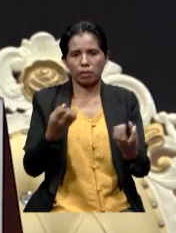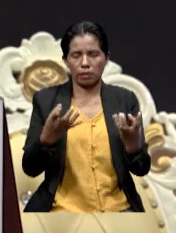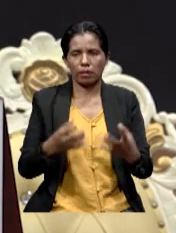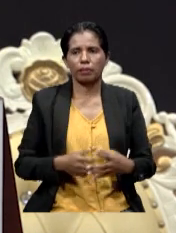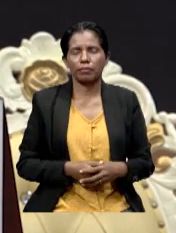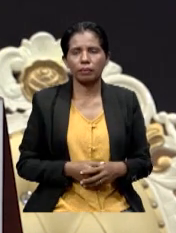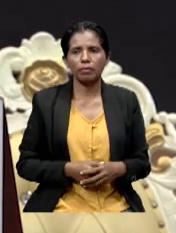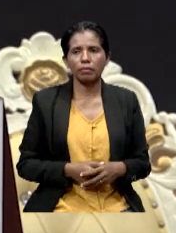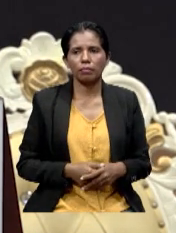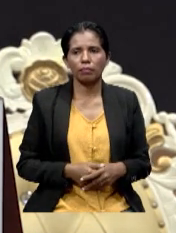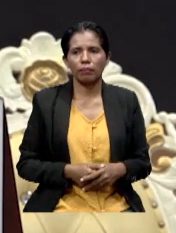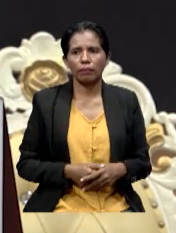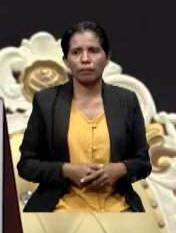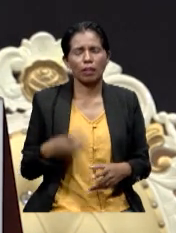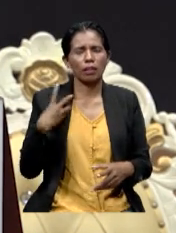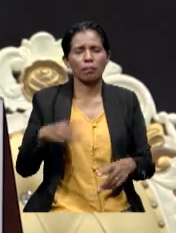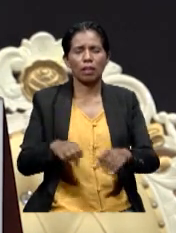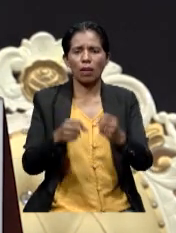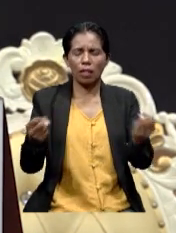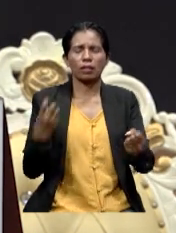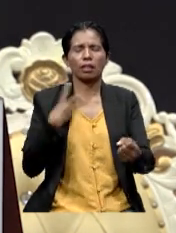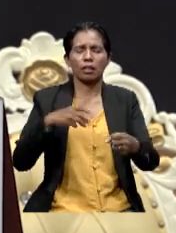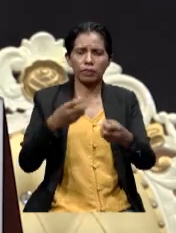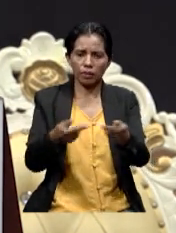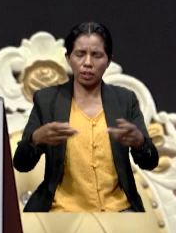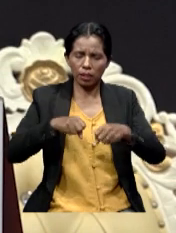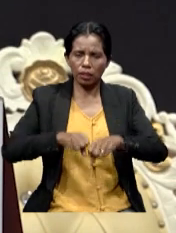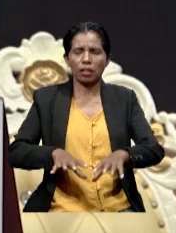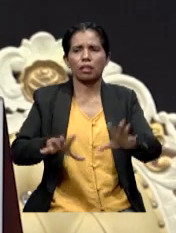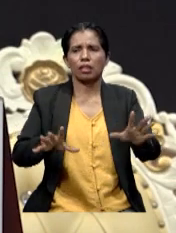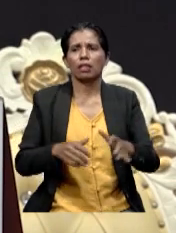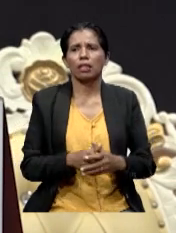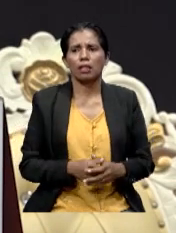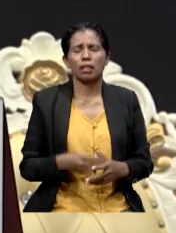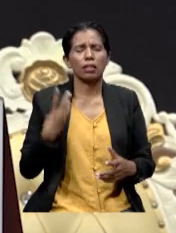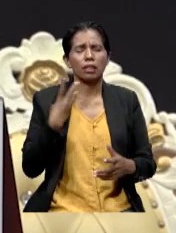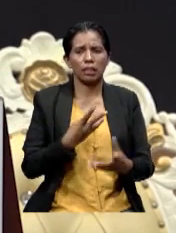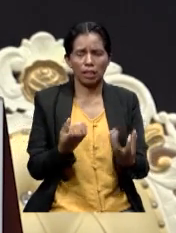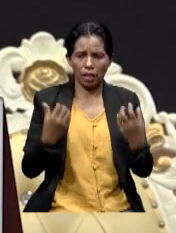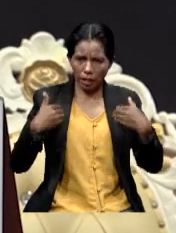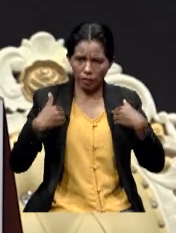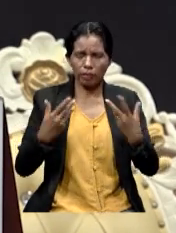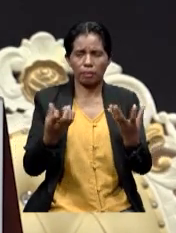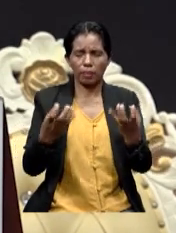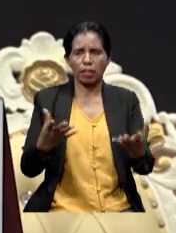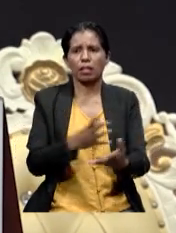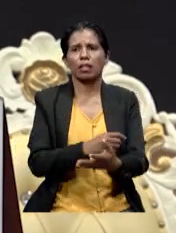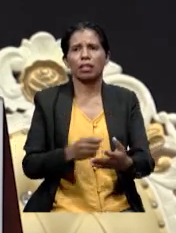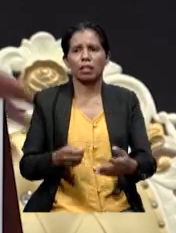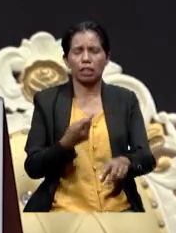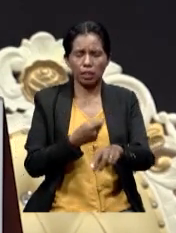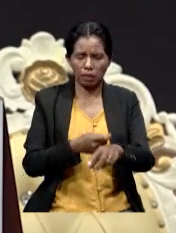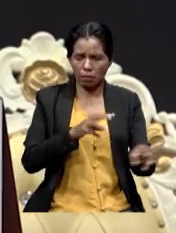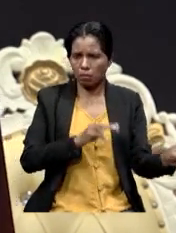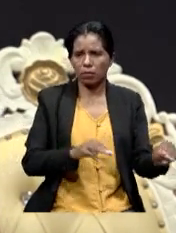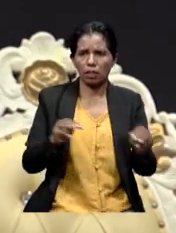batalha, mas tem uma destraga no cinema. Tem uma boa barra de temas também, ida. Tem uma mudança, nem de lá,